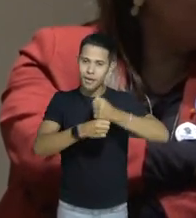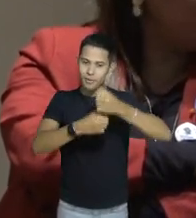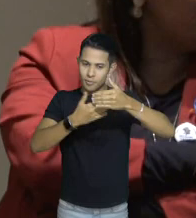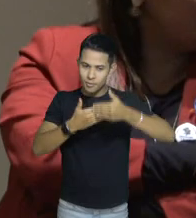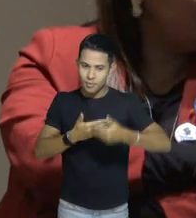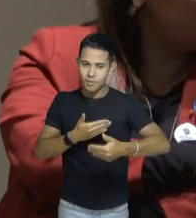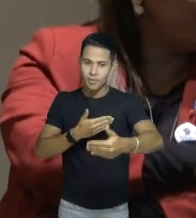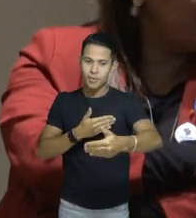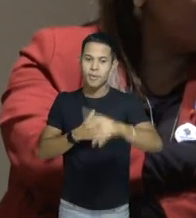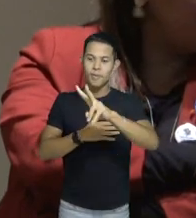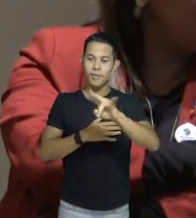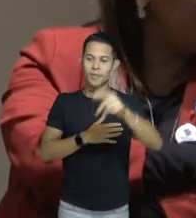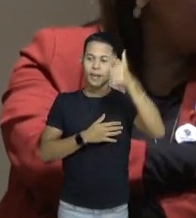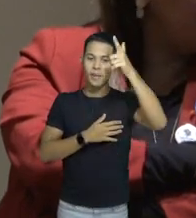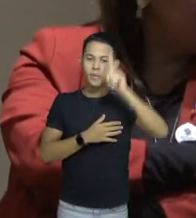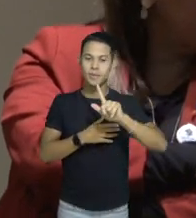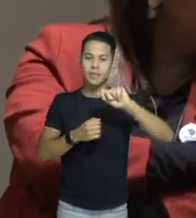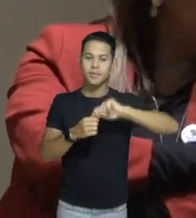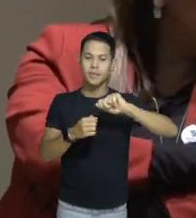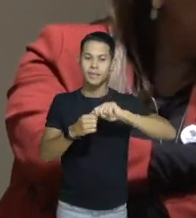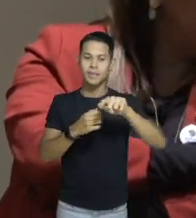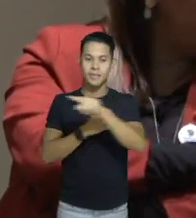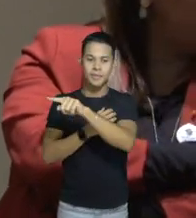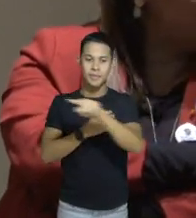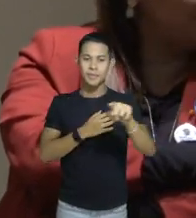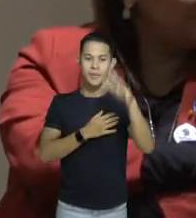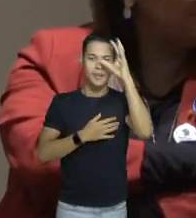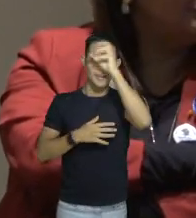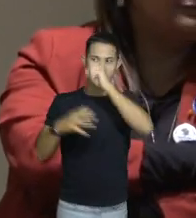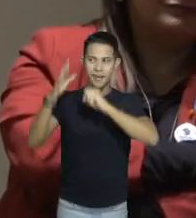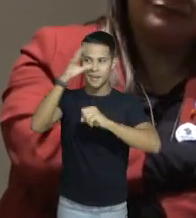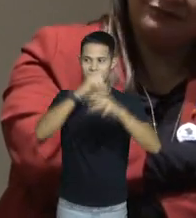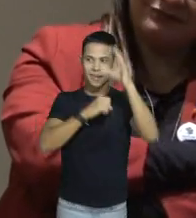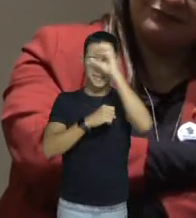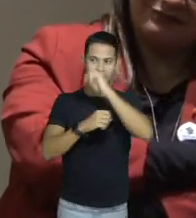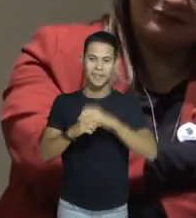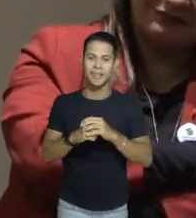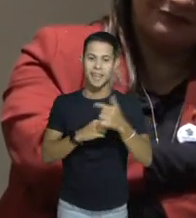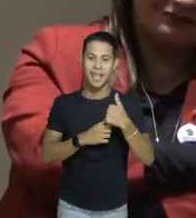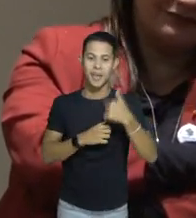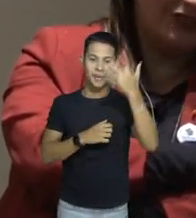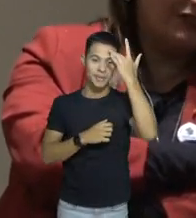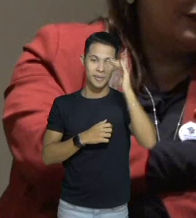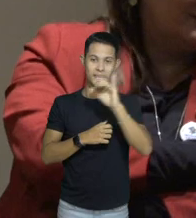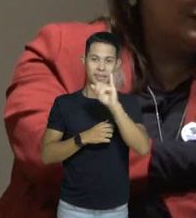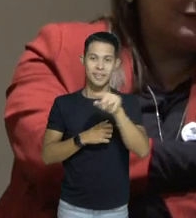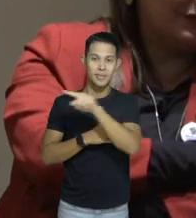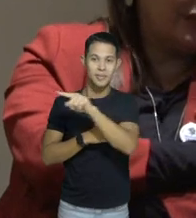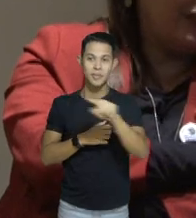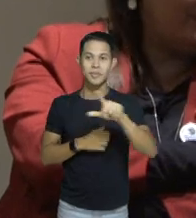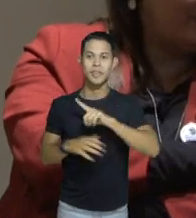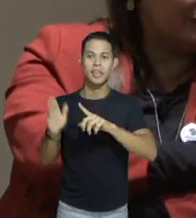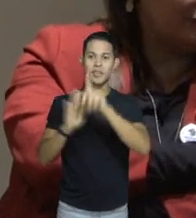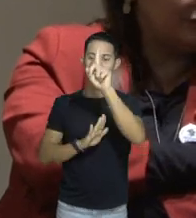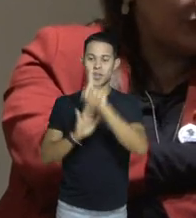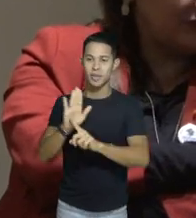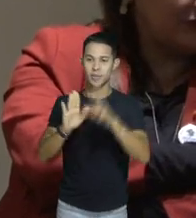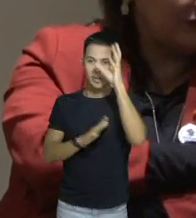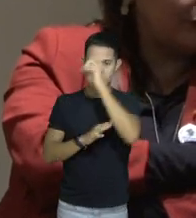que elas aprendam, eu não sei se tanto quanto as outras, mas aquilo que elas têm direito de aprender também, que a gente consiga olhar para